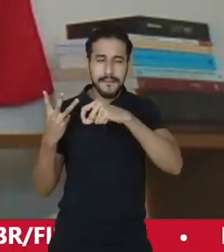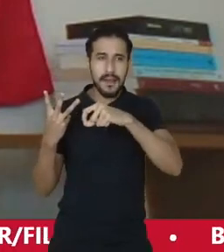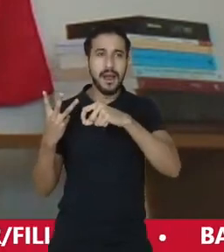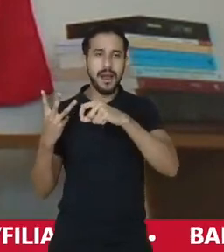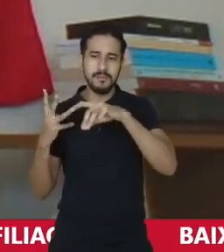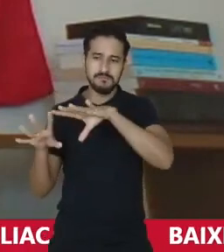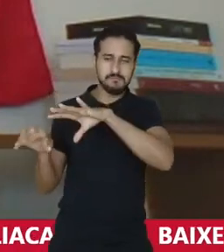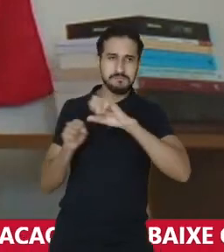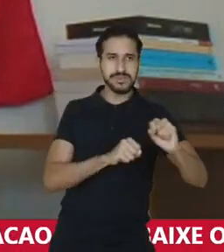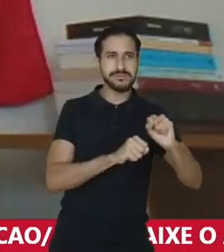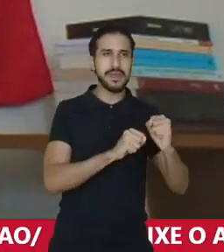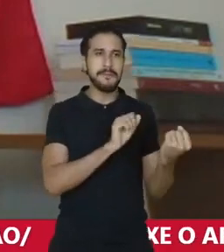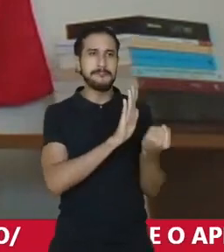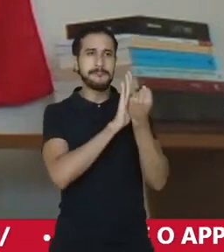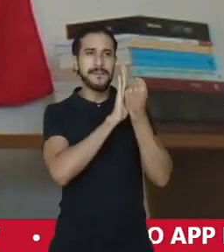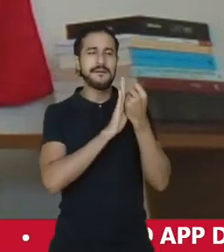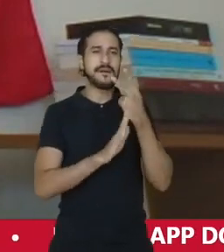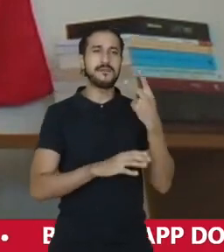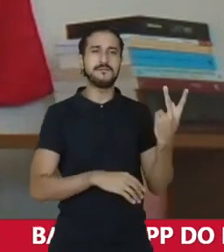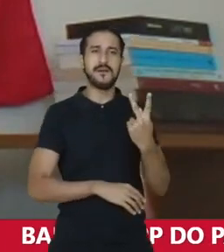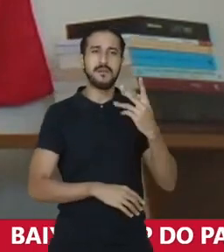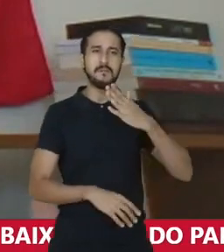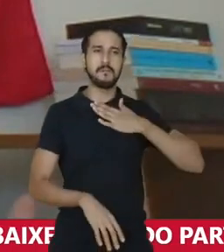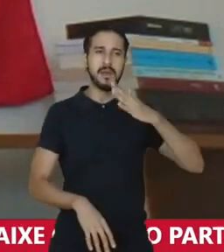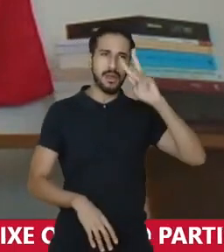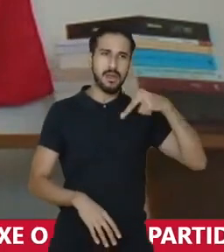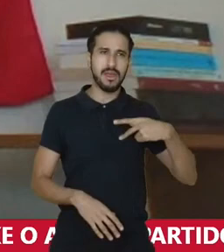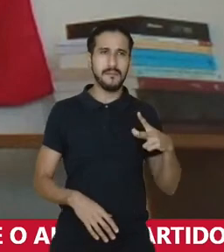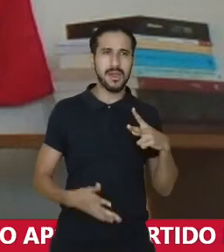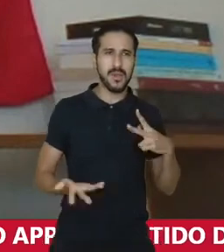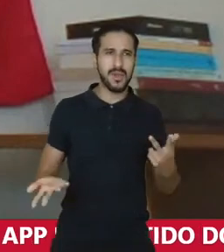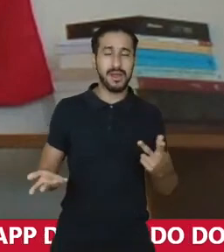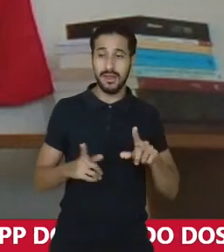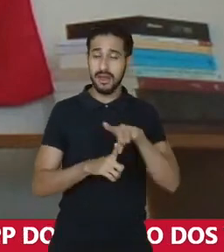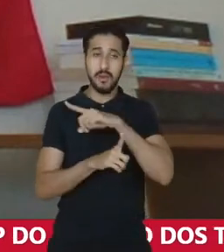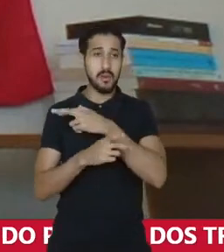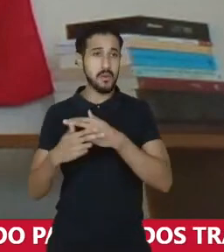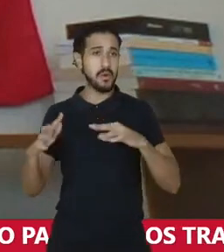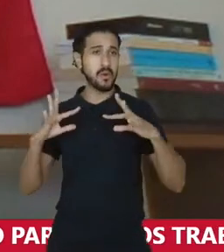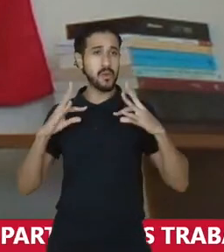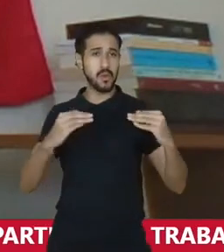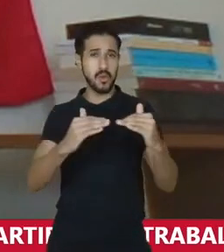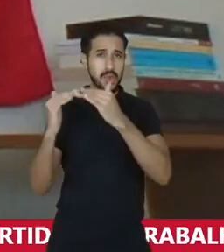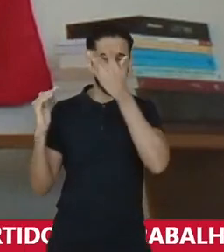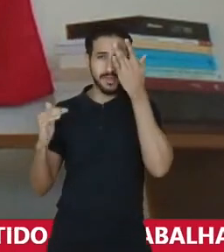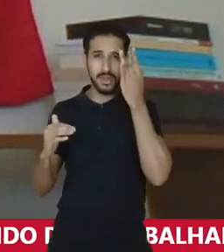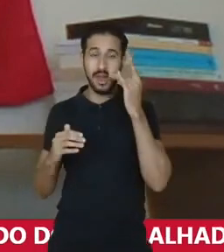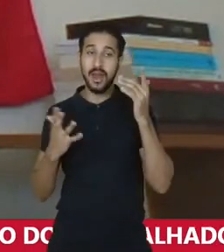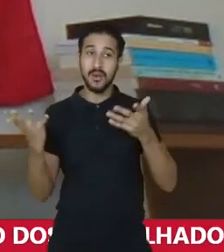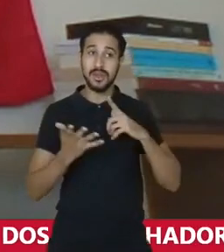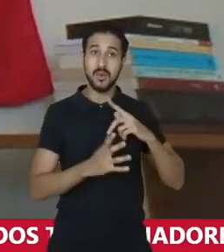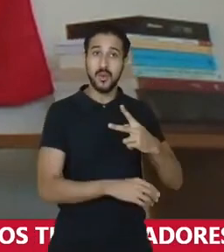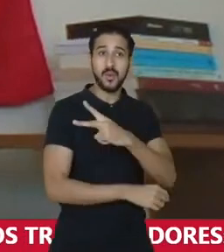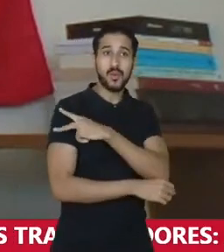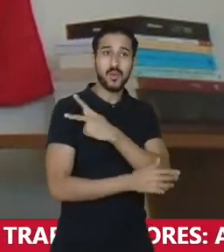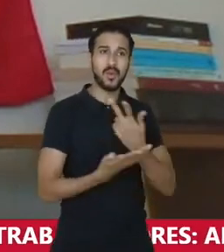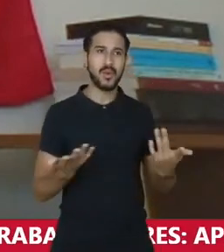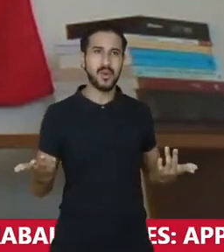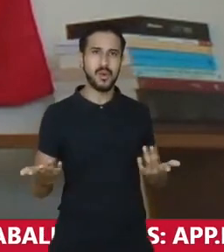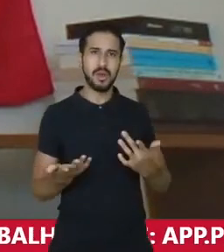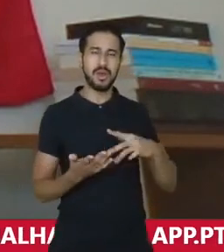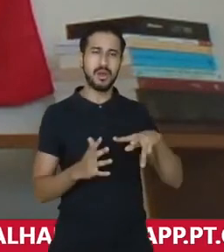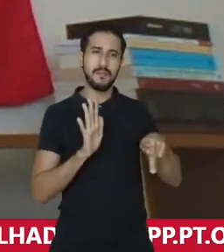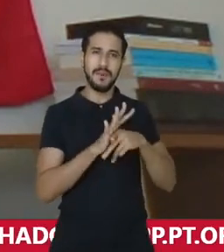cercam, colocam uma etiqueta e põem um preço. Ou seja, o que antes era alguma coisa de todo mundo passa a ter um dono, passa a ser um